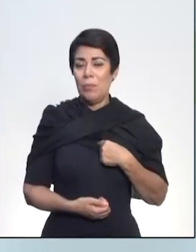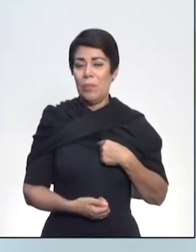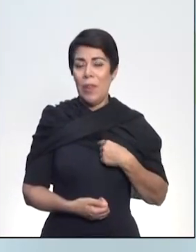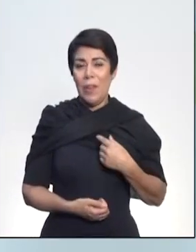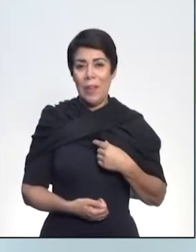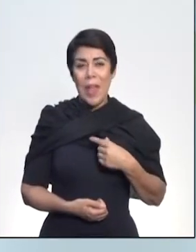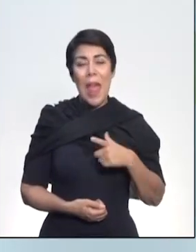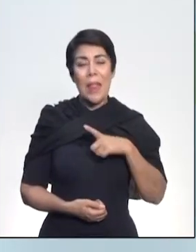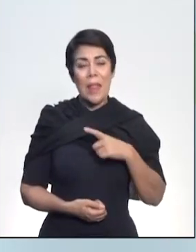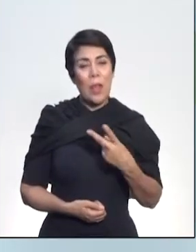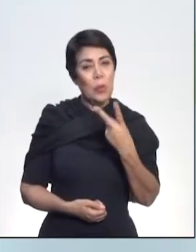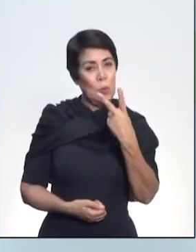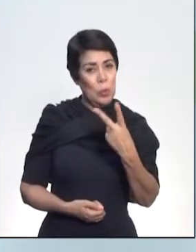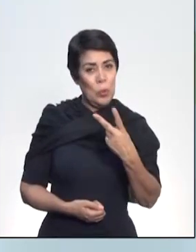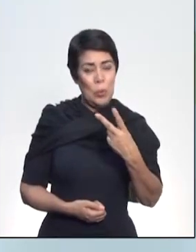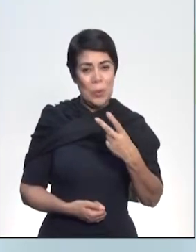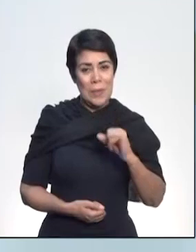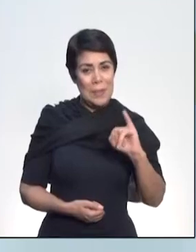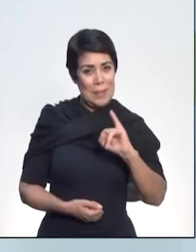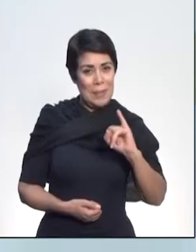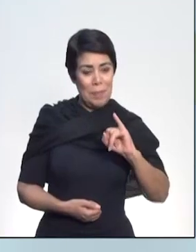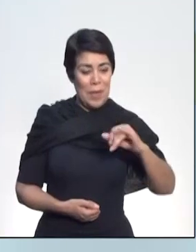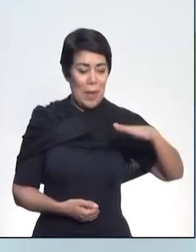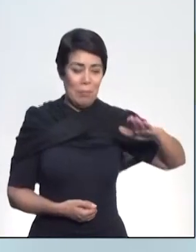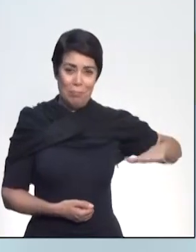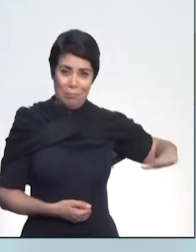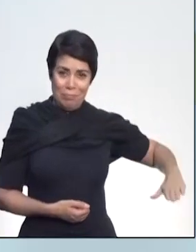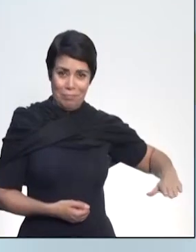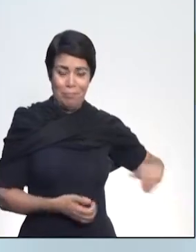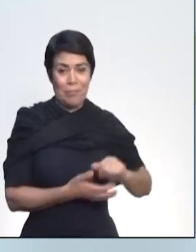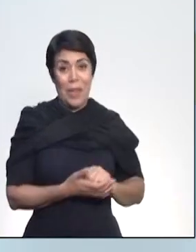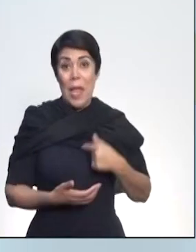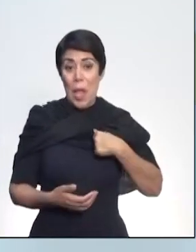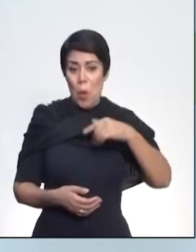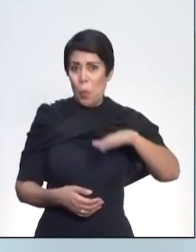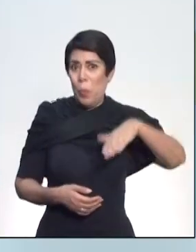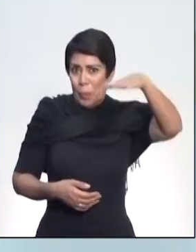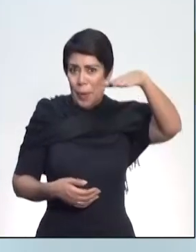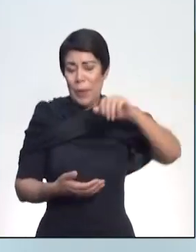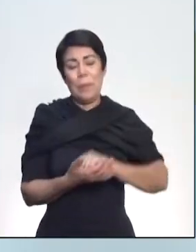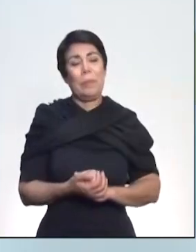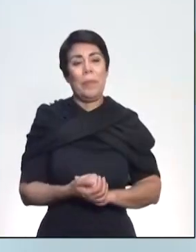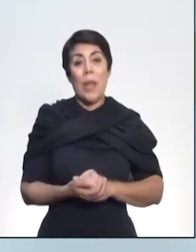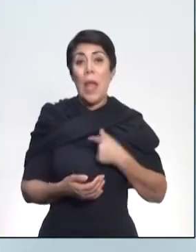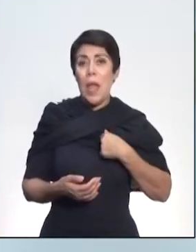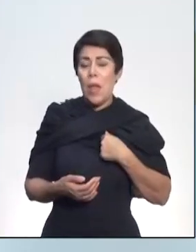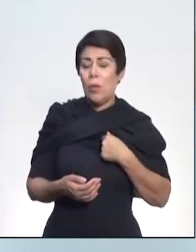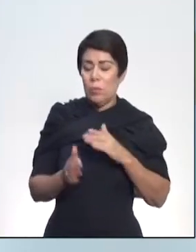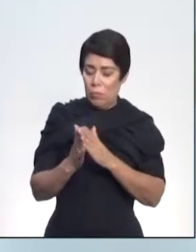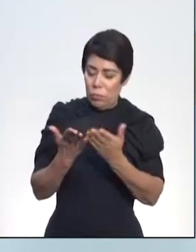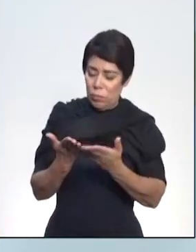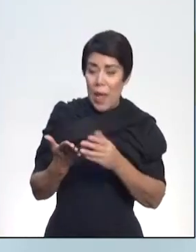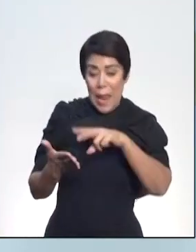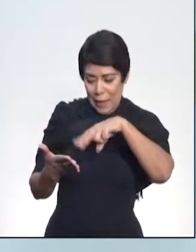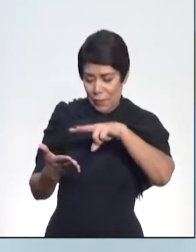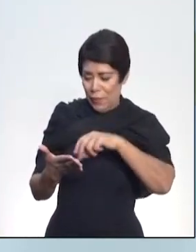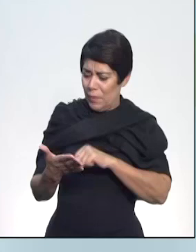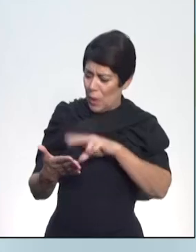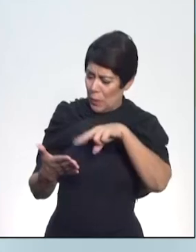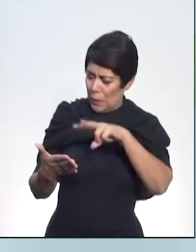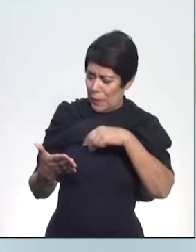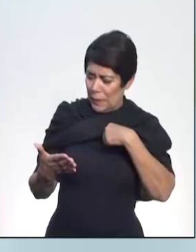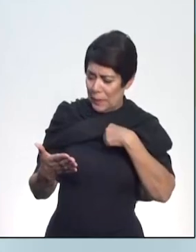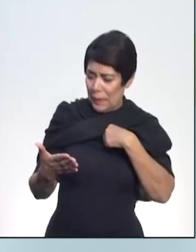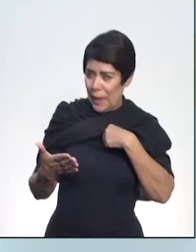então eu tenho 2 irmãs menores. E na minha casa era assim, tinha um livro que eu lia, e aí, para incentivar